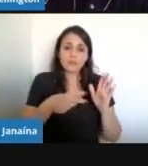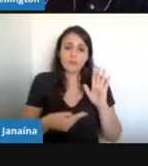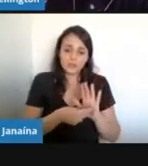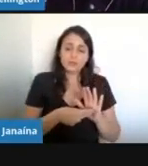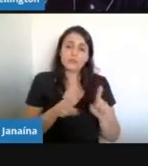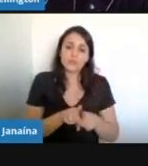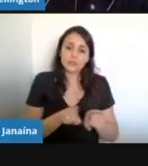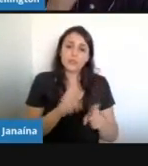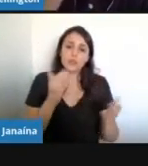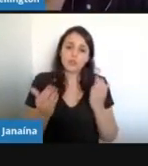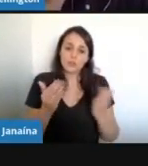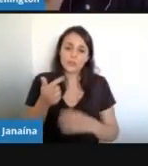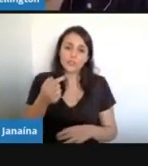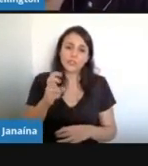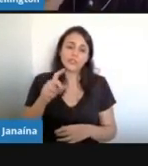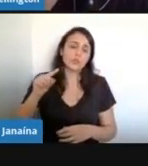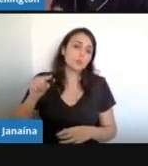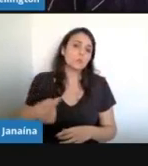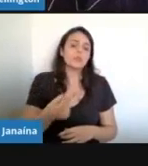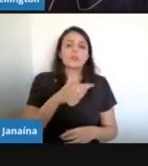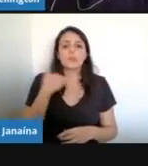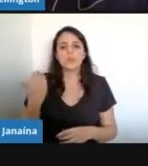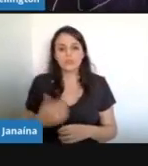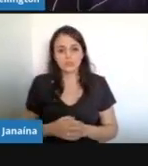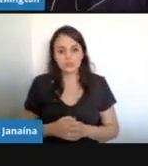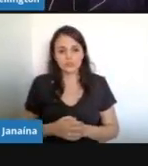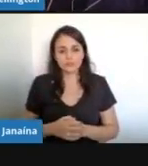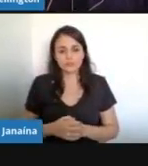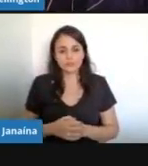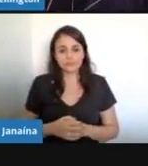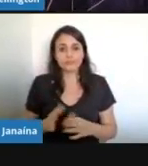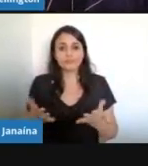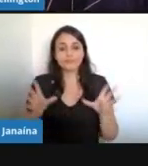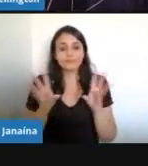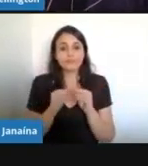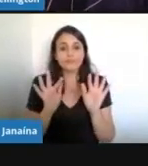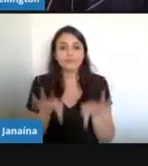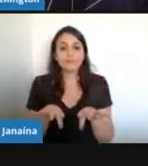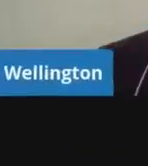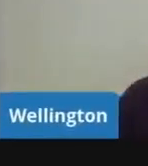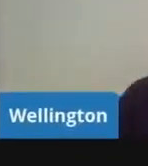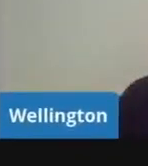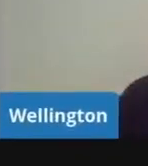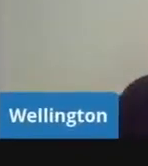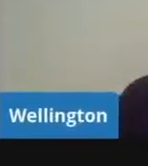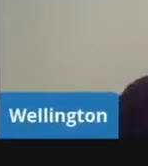esses 75 mil mortes. Por fim, então,